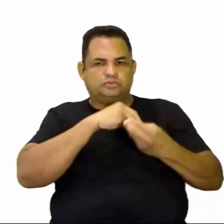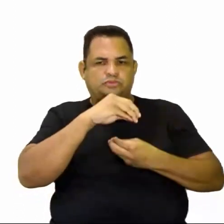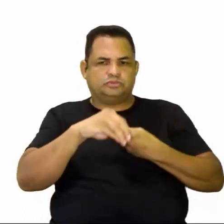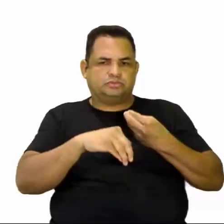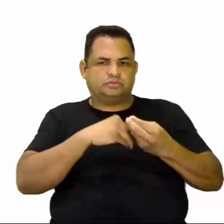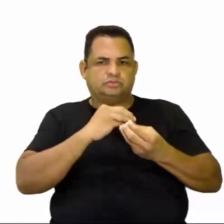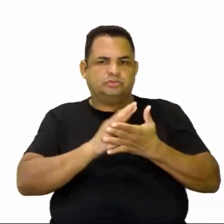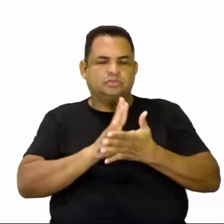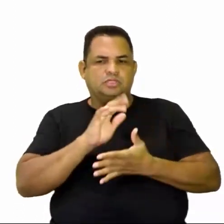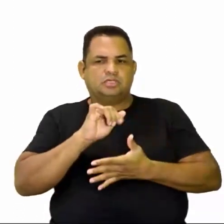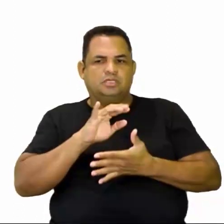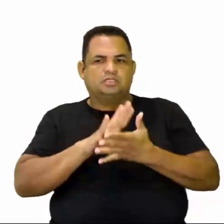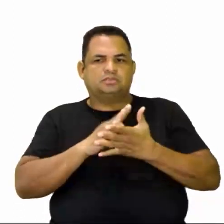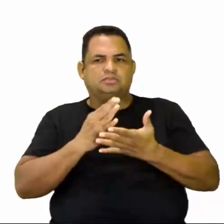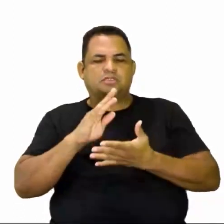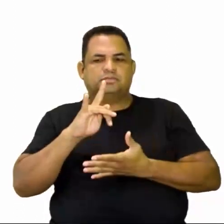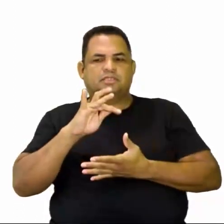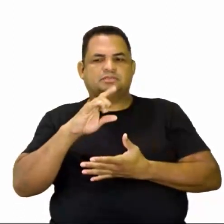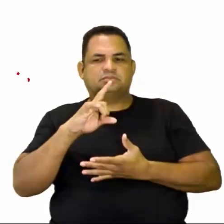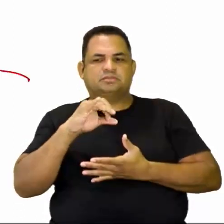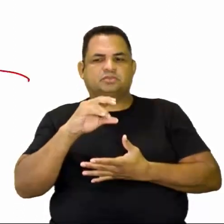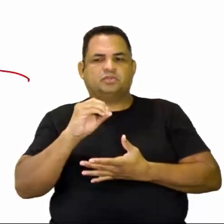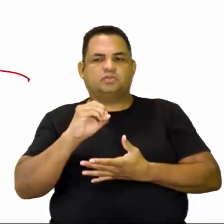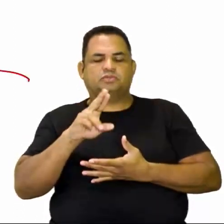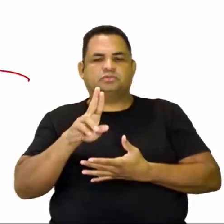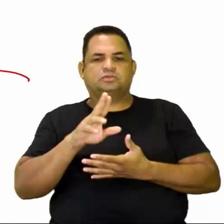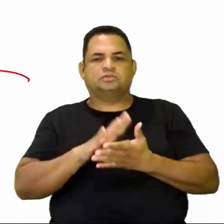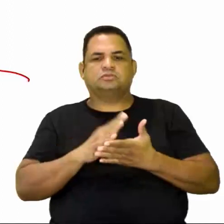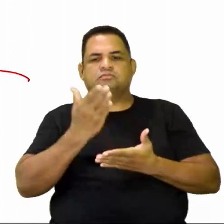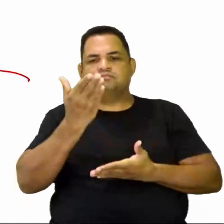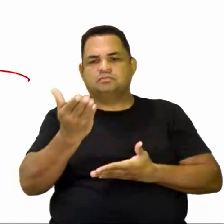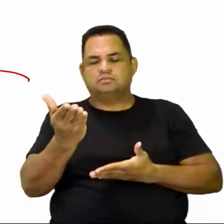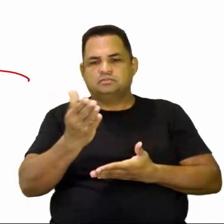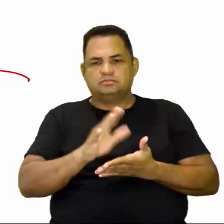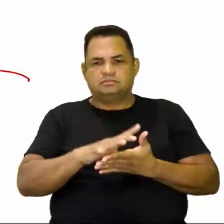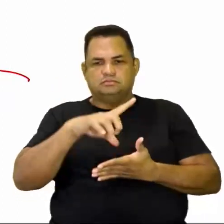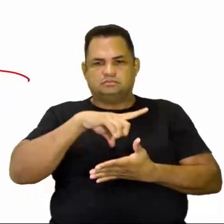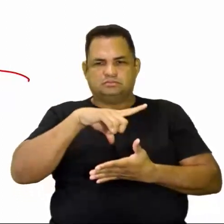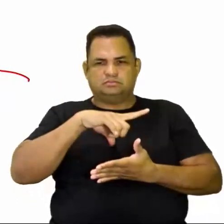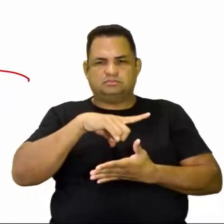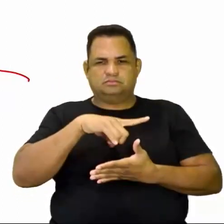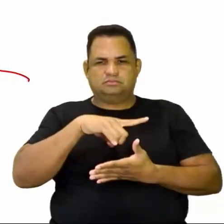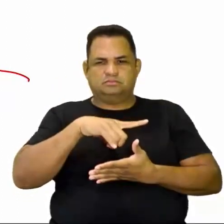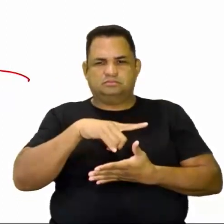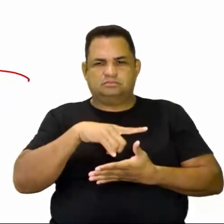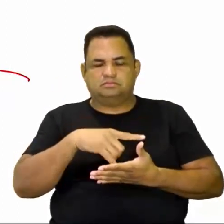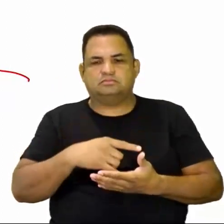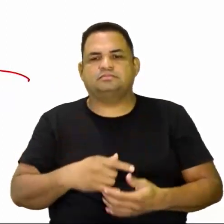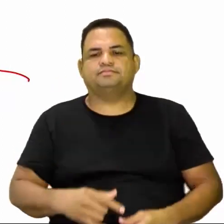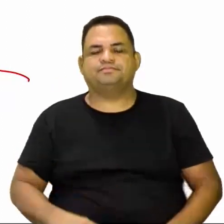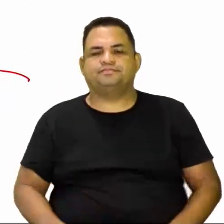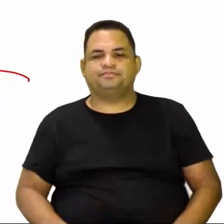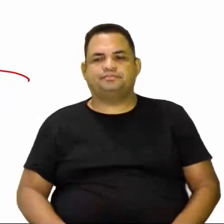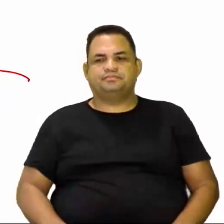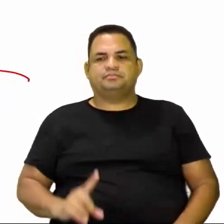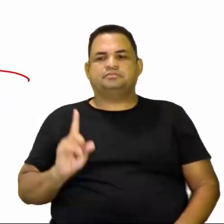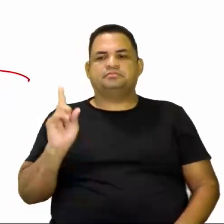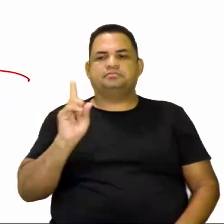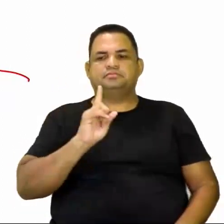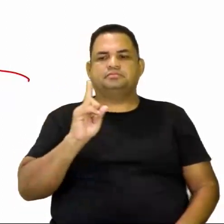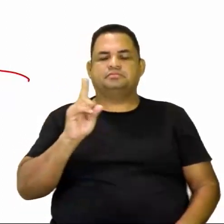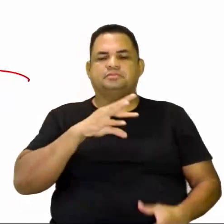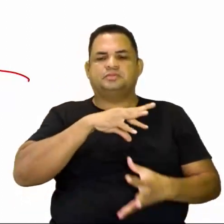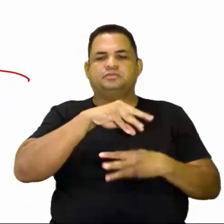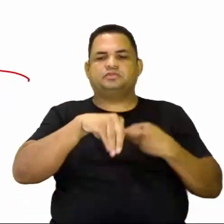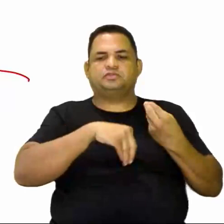os reagentes que precipitou. Então, olha aqui a presença dele, né? Você tem o iodeto de chumbo, ele não ficou